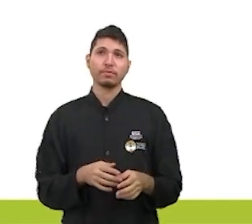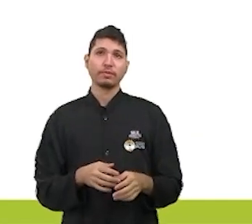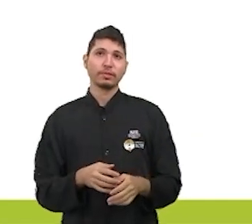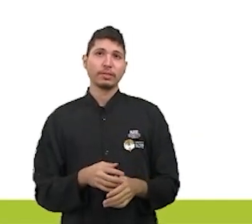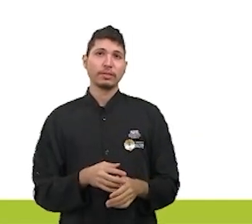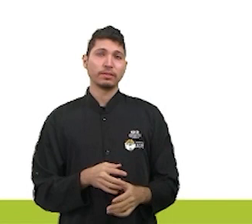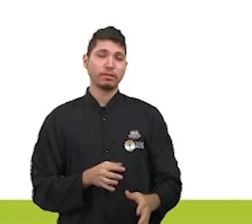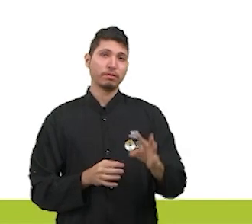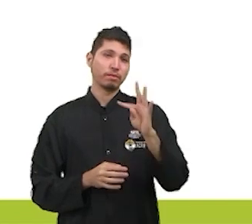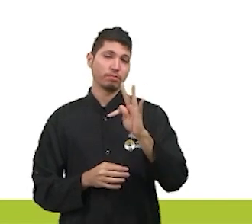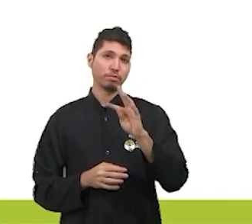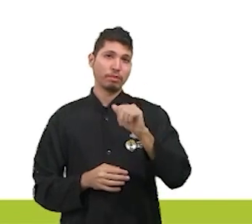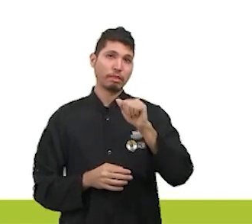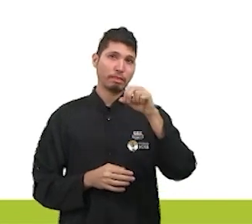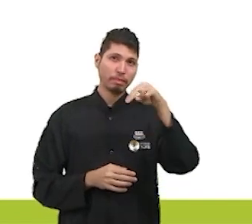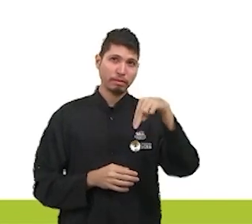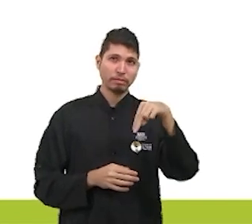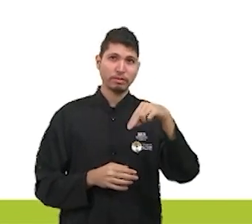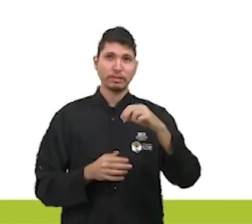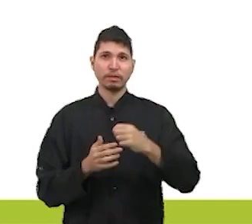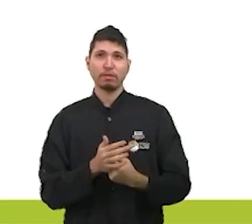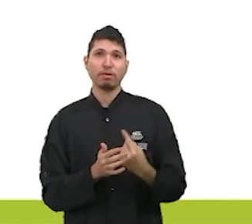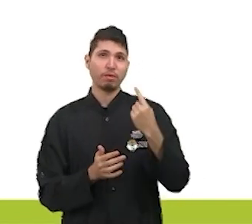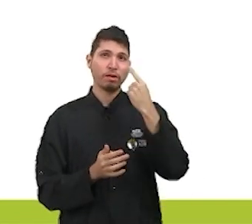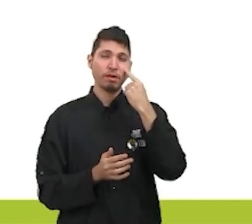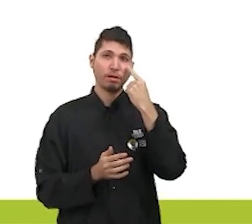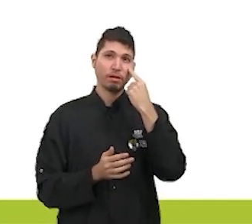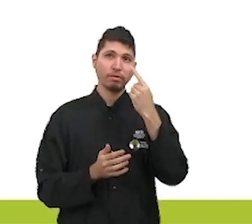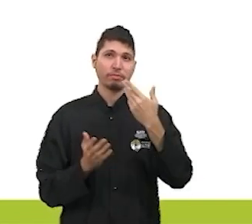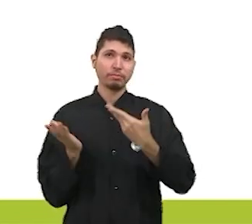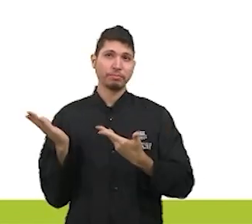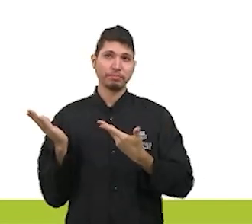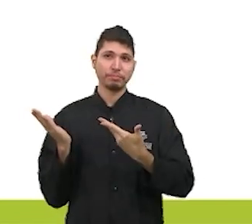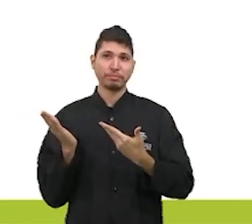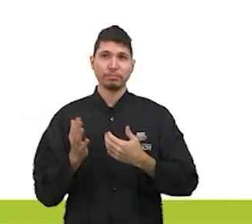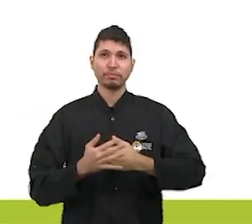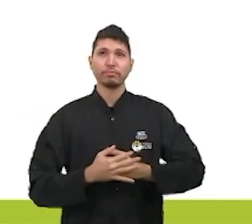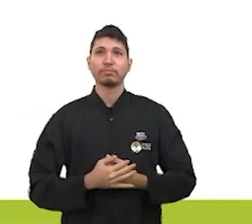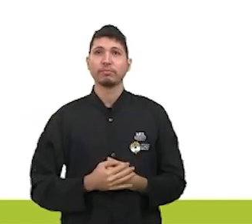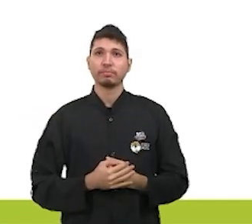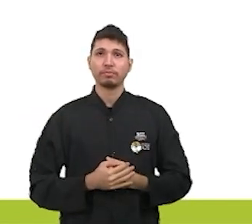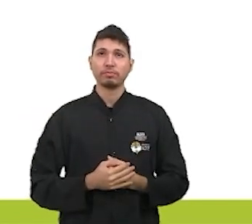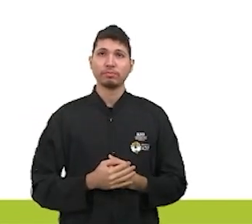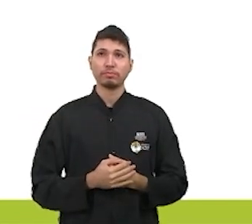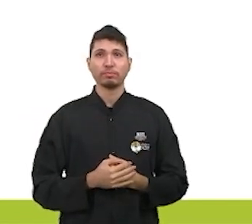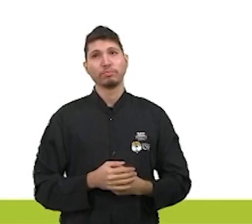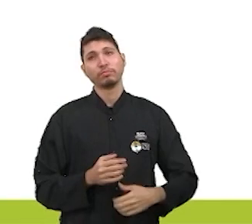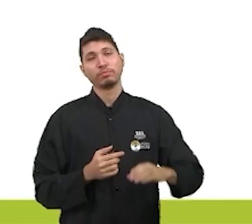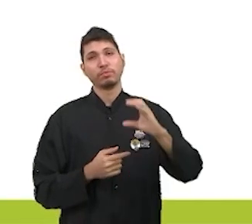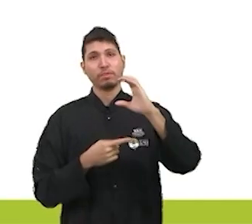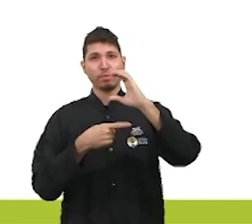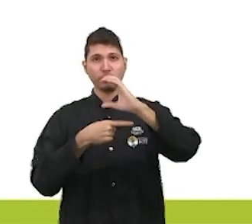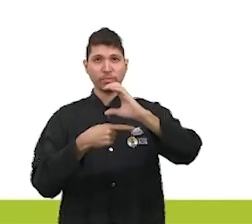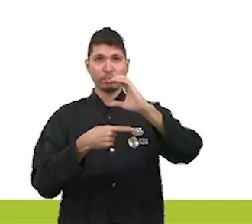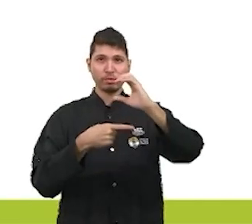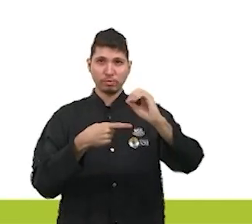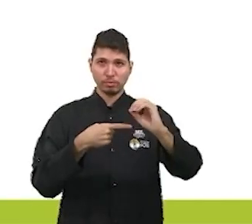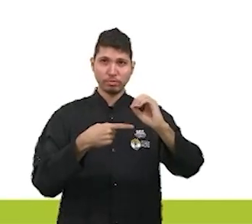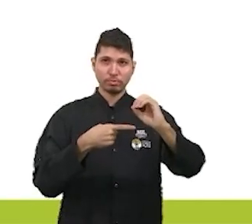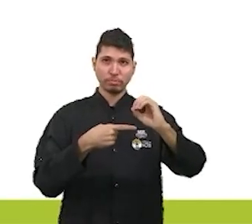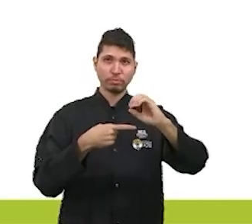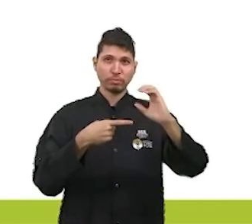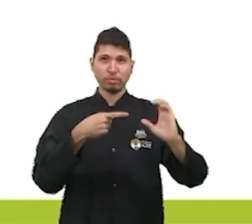chamar de tang, né? Tá bom? Olha o tang aparecendo aqui, ó. Olha o tang, tem a tangente, que é o cateto oposto sobre o